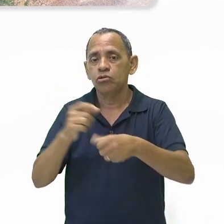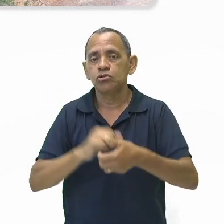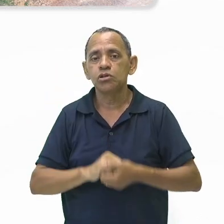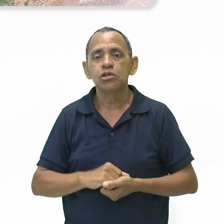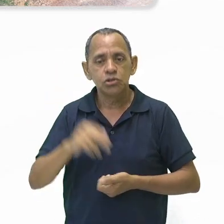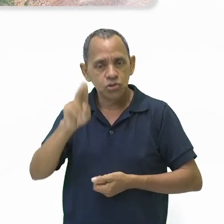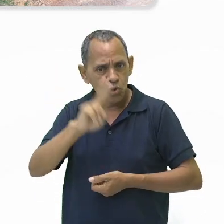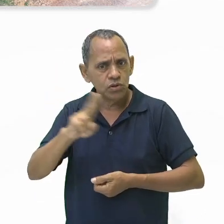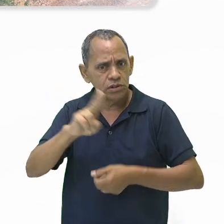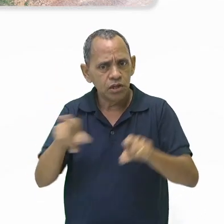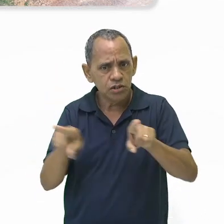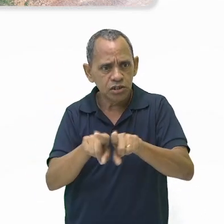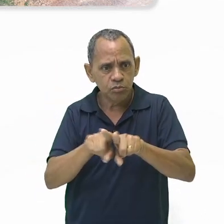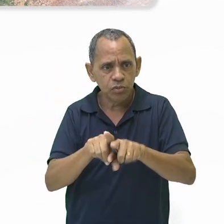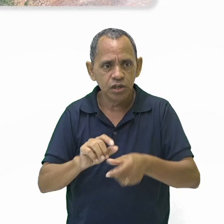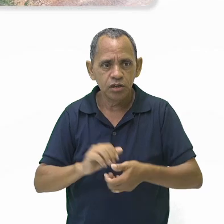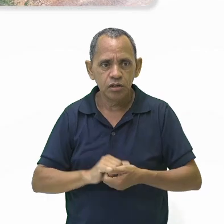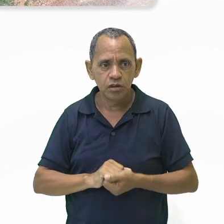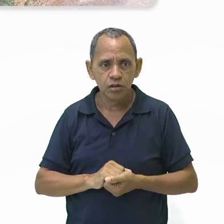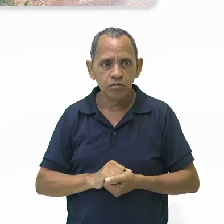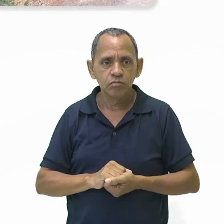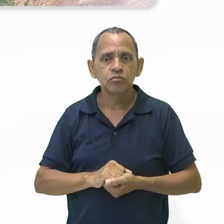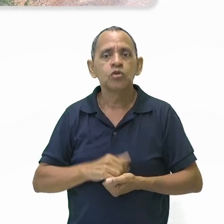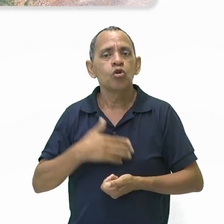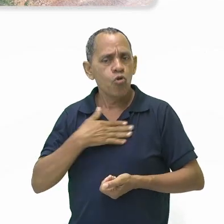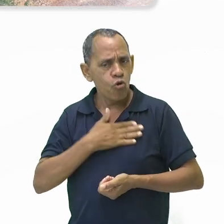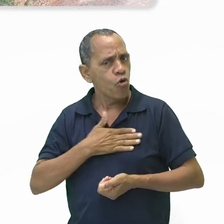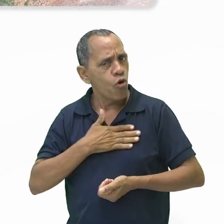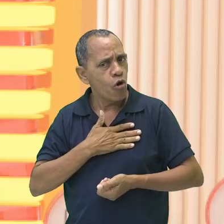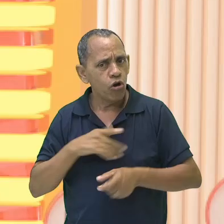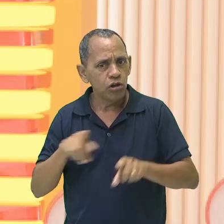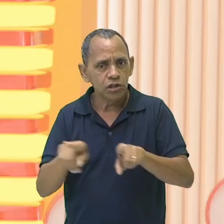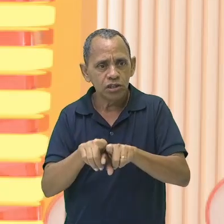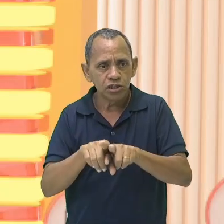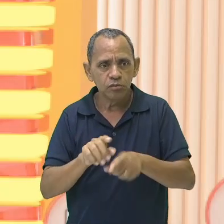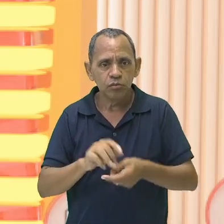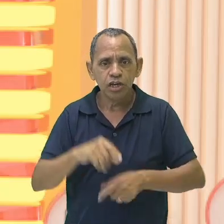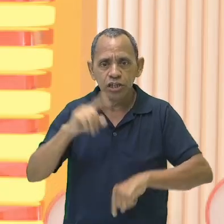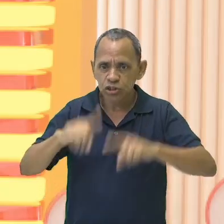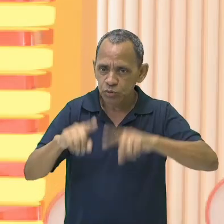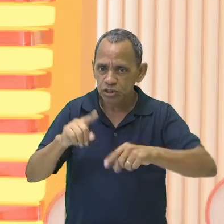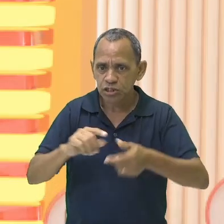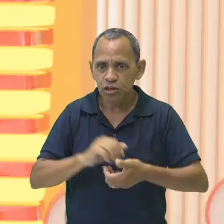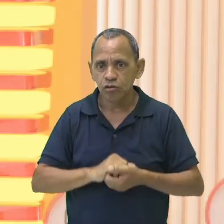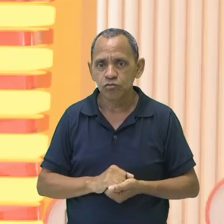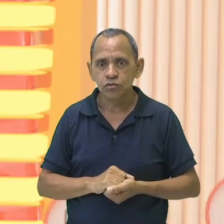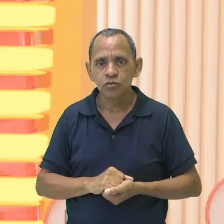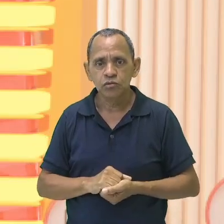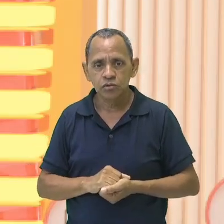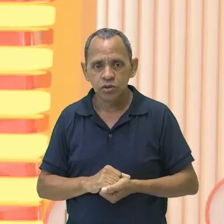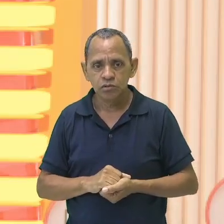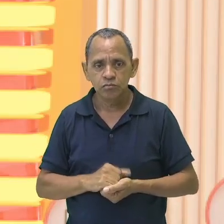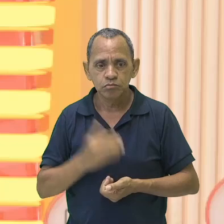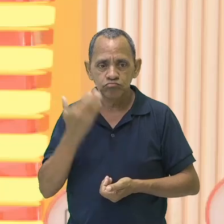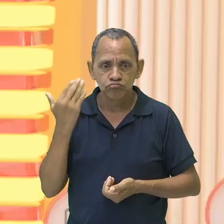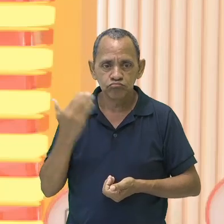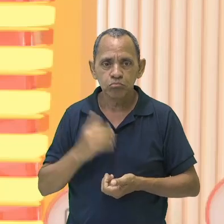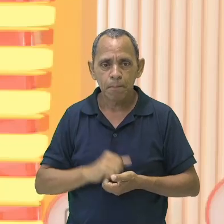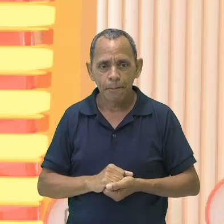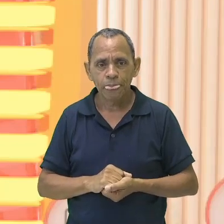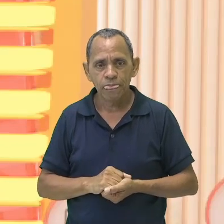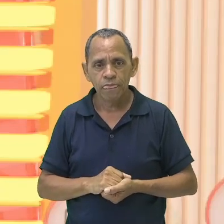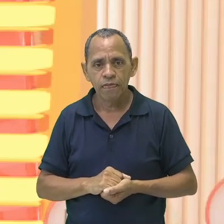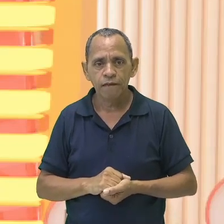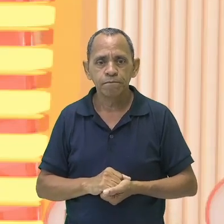uma commodity, o café, o aço, né, o ouro, tudo isso são mercadorias que são produtos que são produzidos e vendidos lá